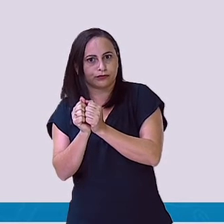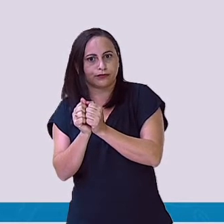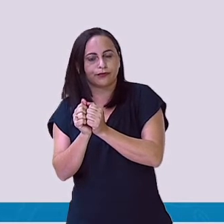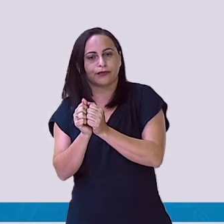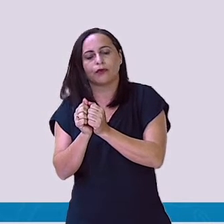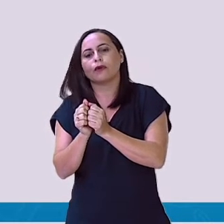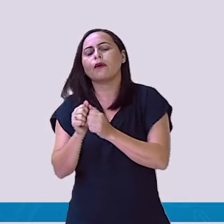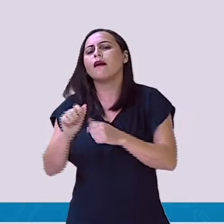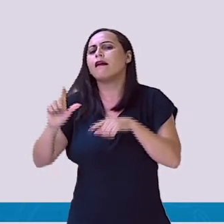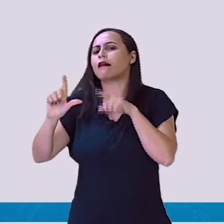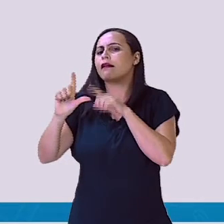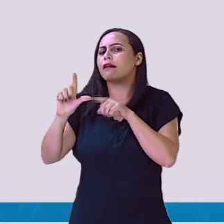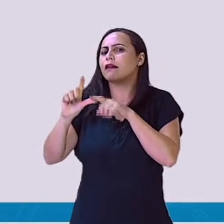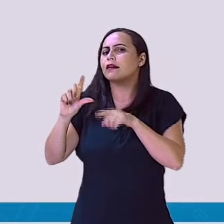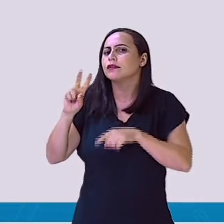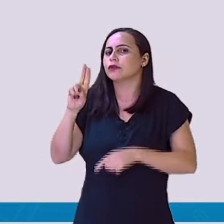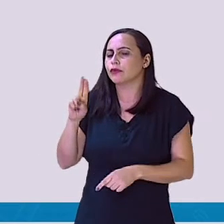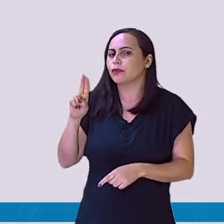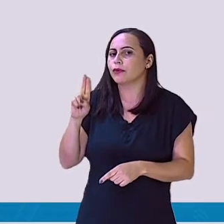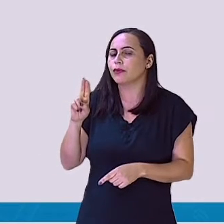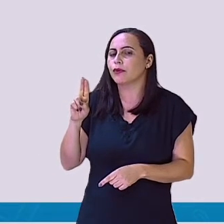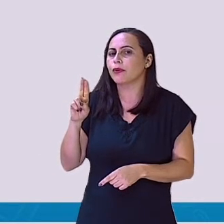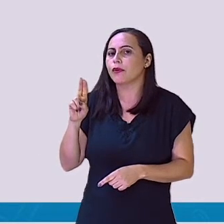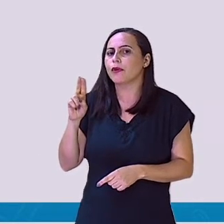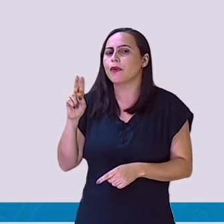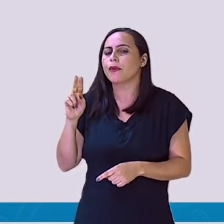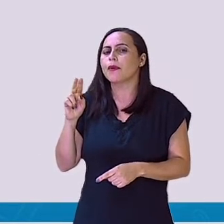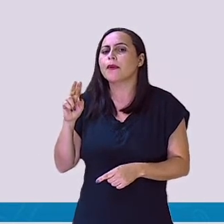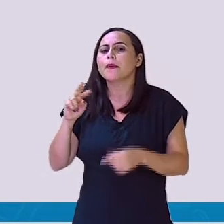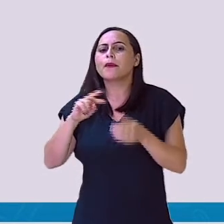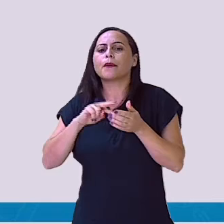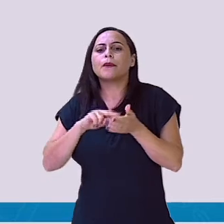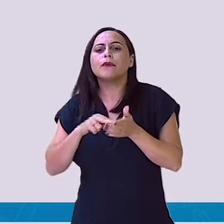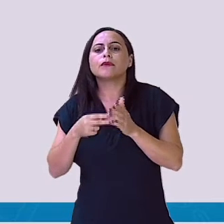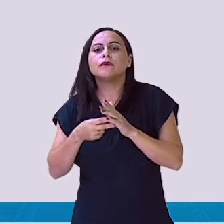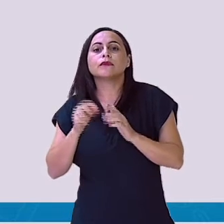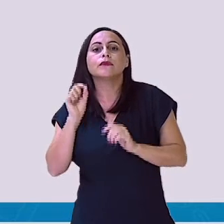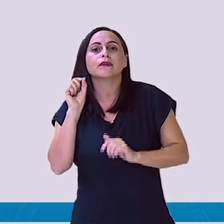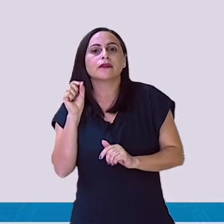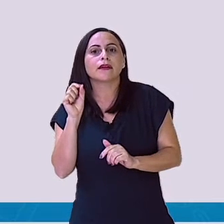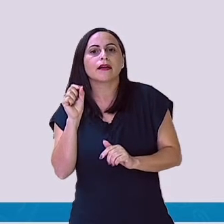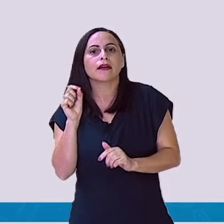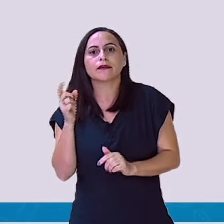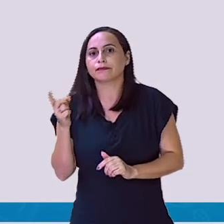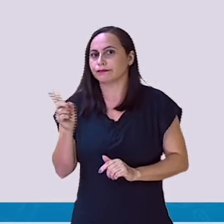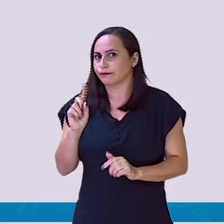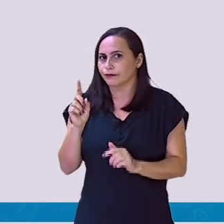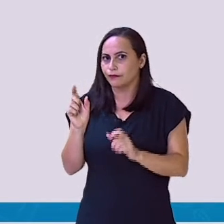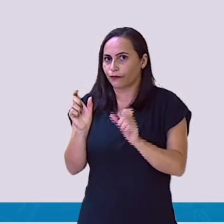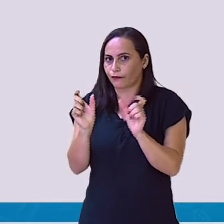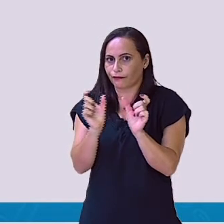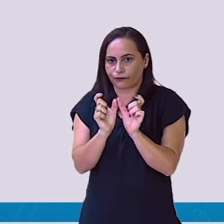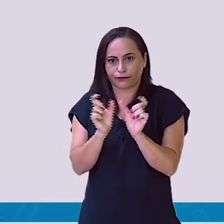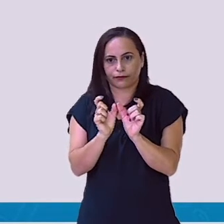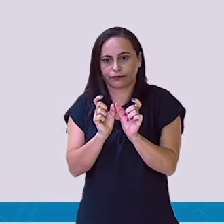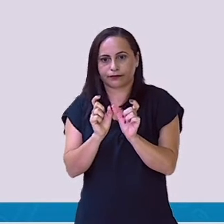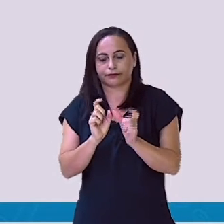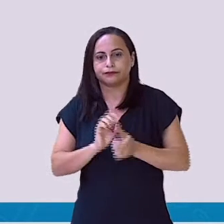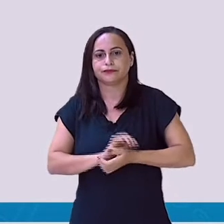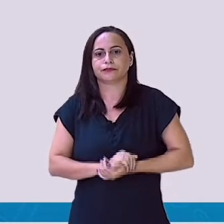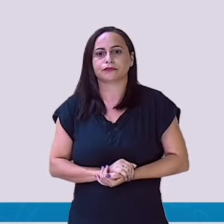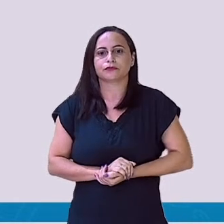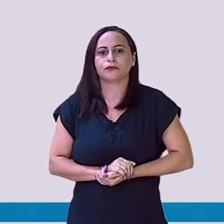casos, a letra U não corresponde a nenhum fonema. Em algumas palavras,